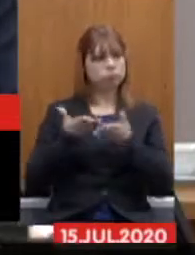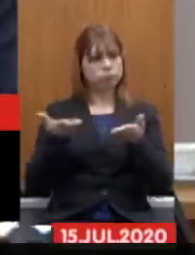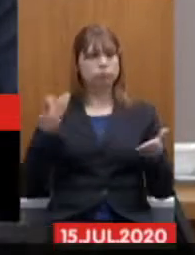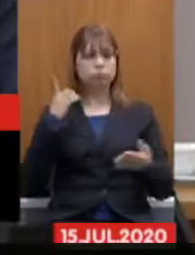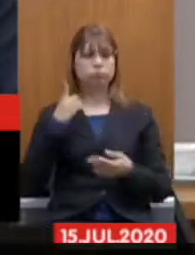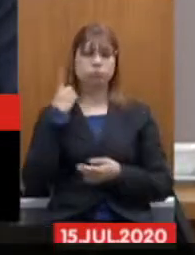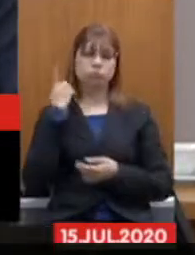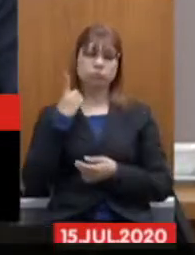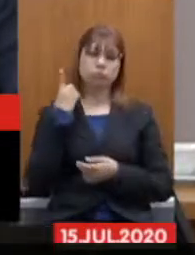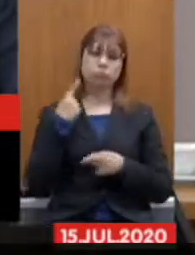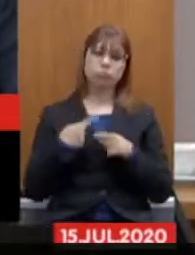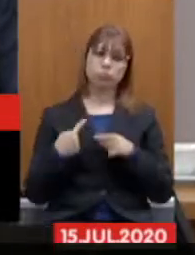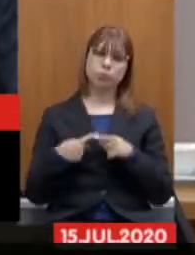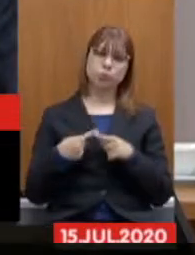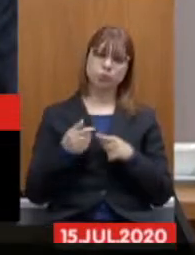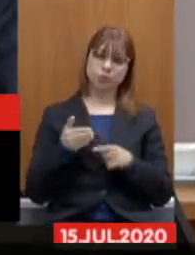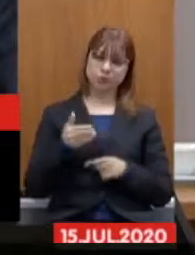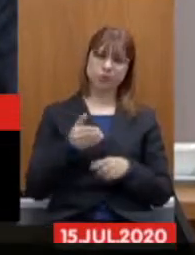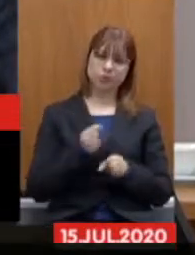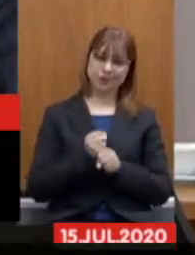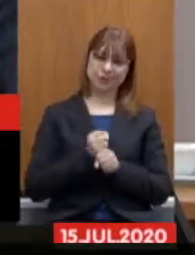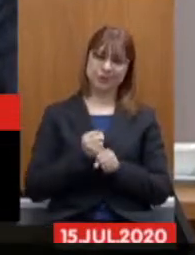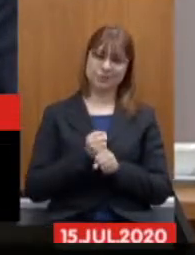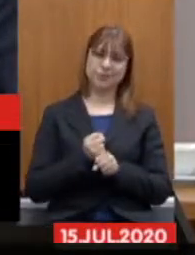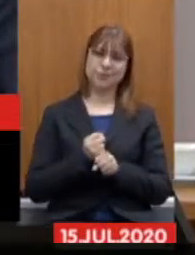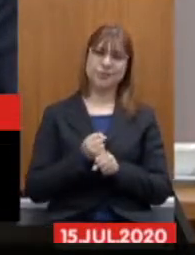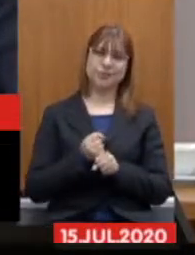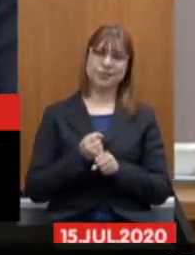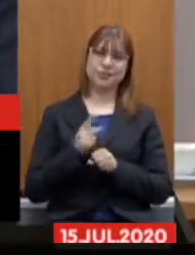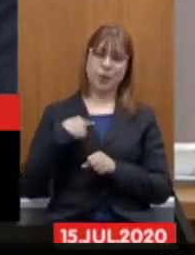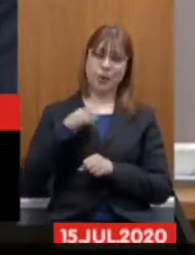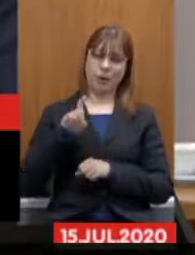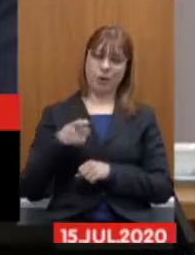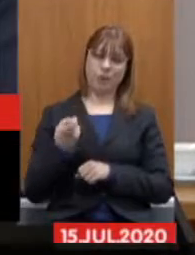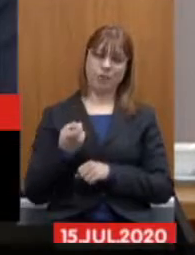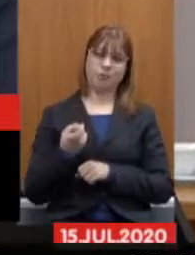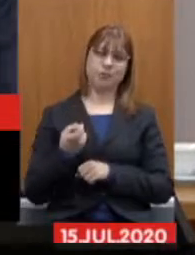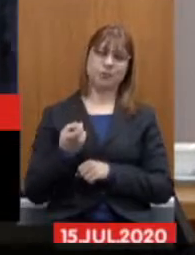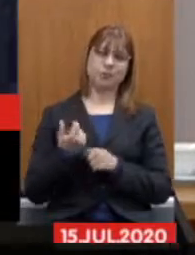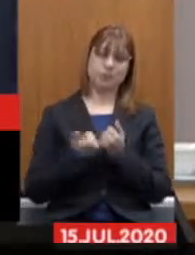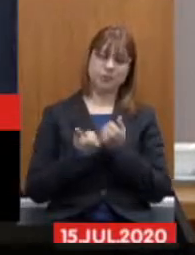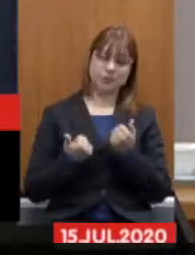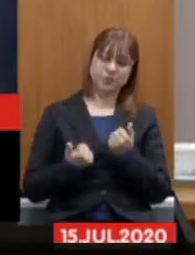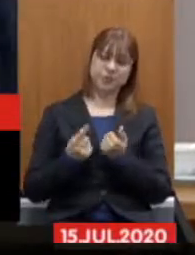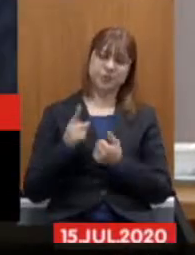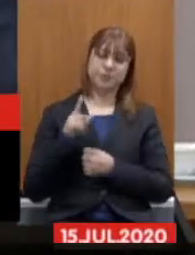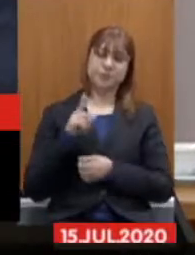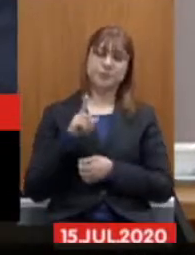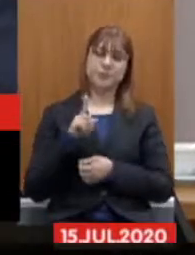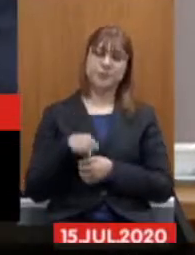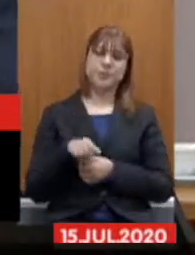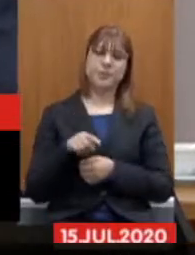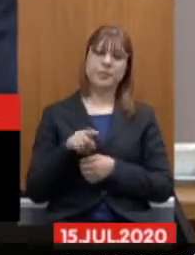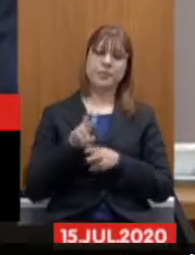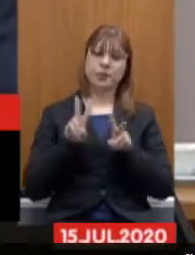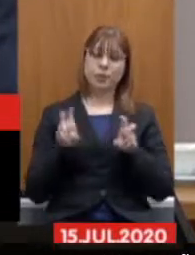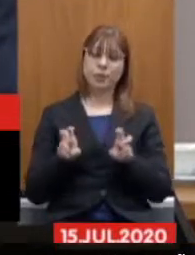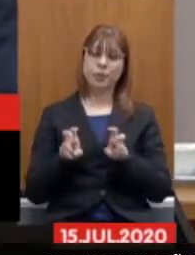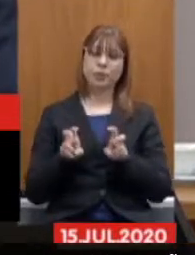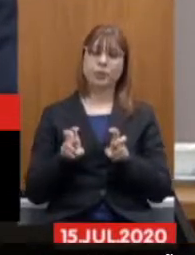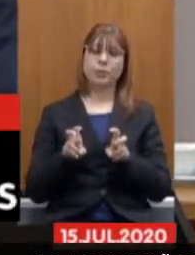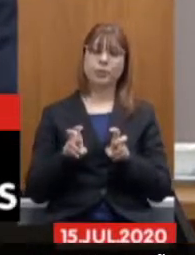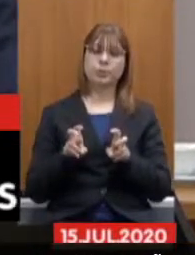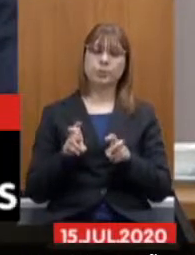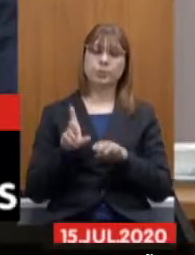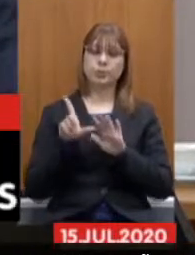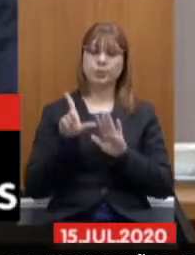já esse ano entreguei o cargo de superintendente de assuntos legislativos ao presidente